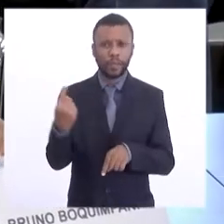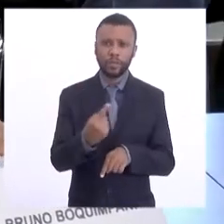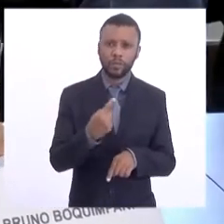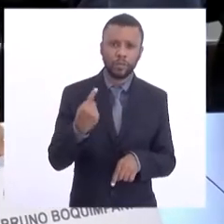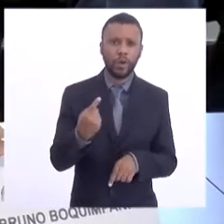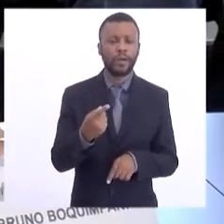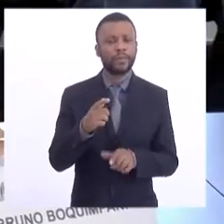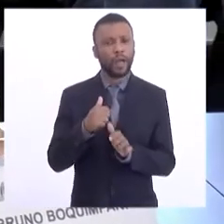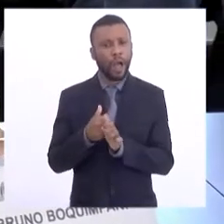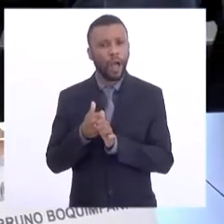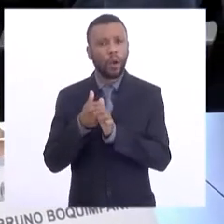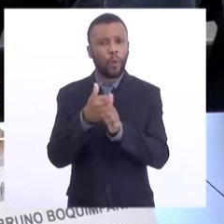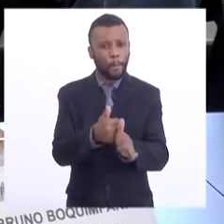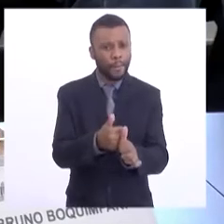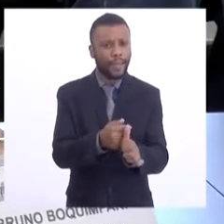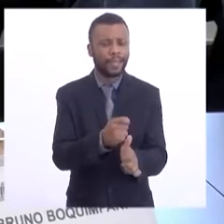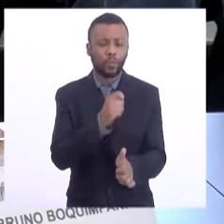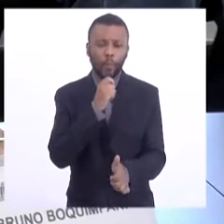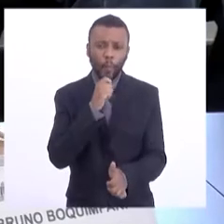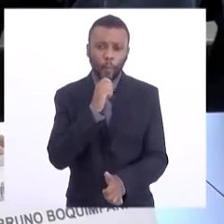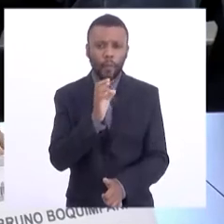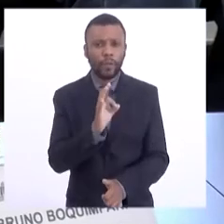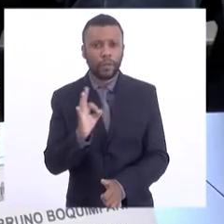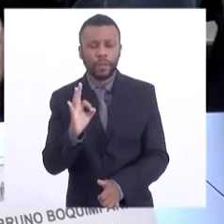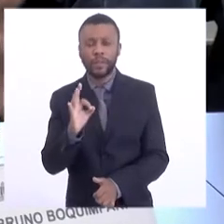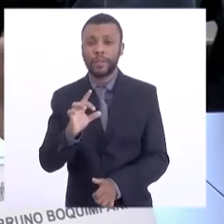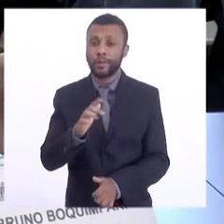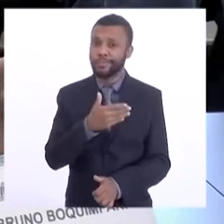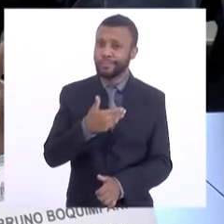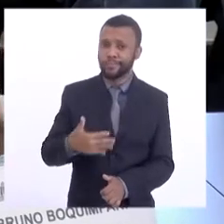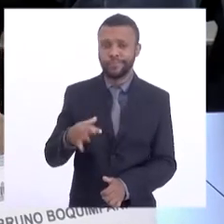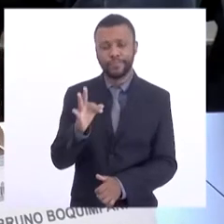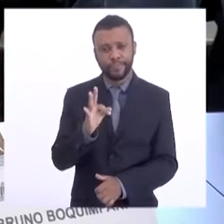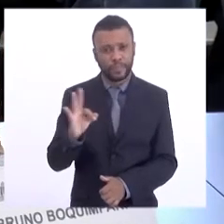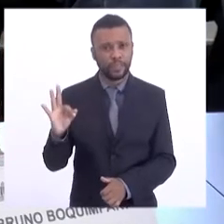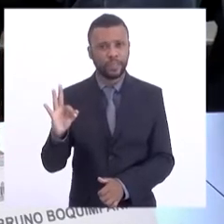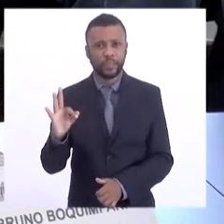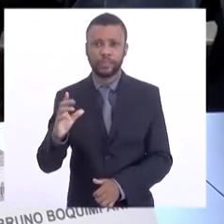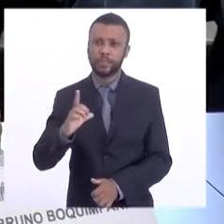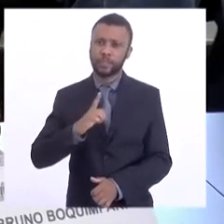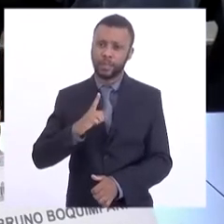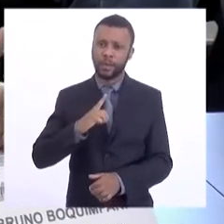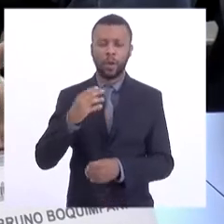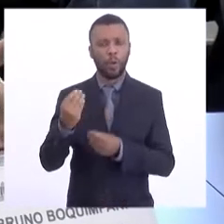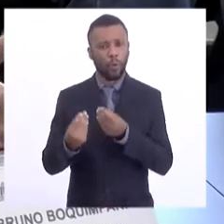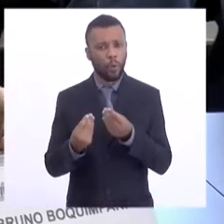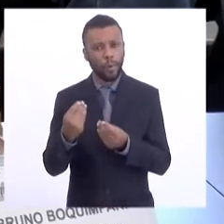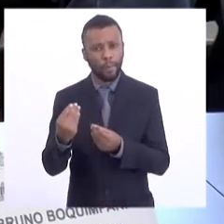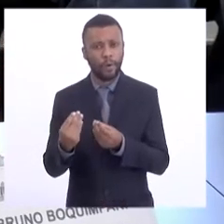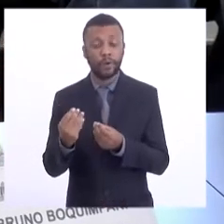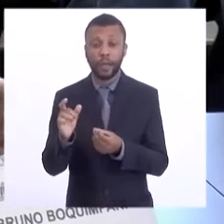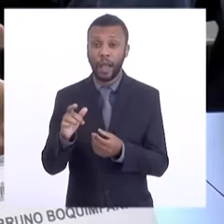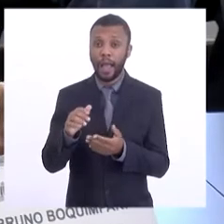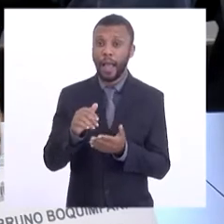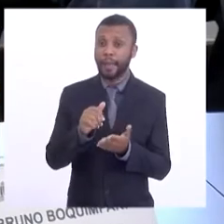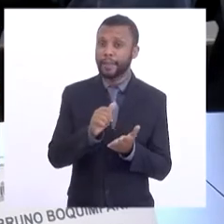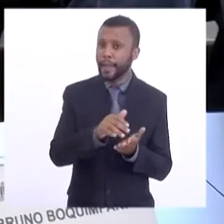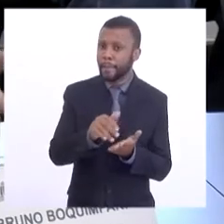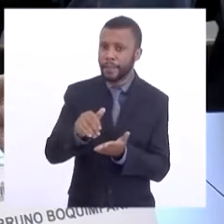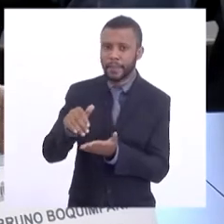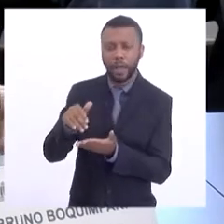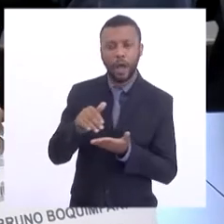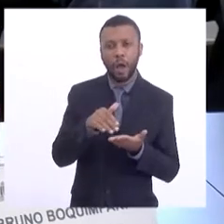E aí a gente começou a notar de comissões do espaço